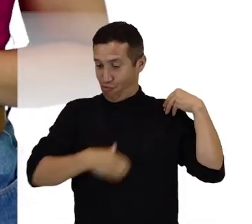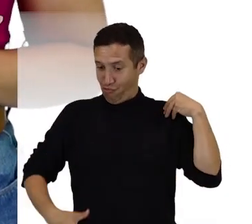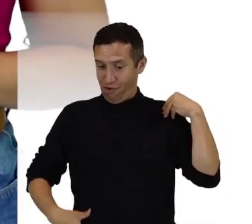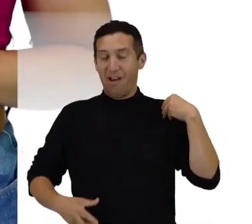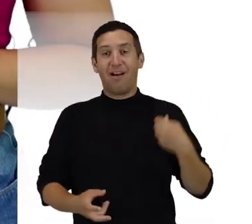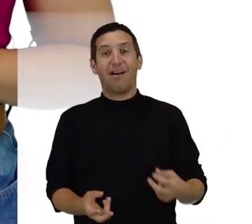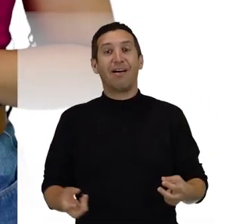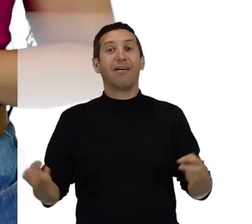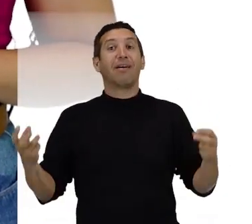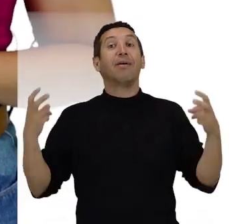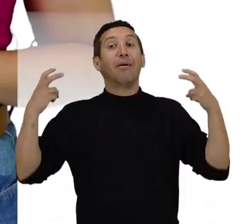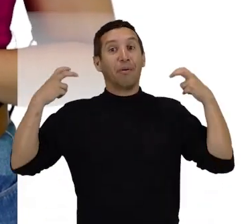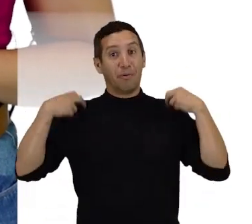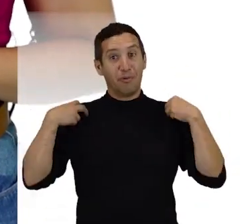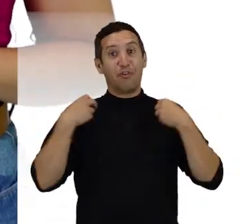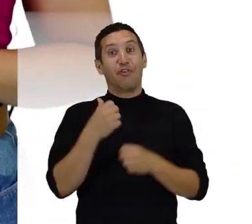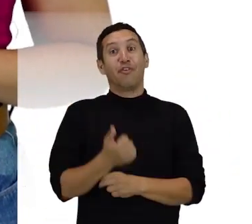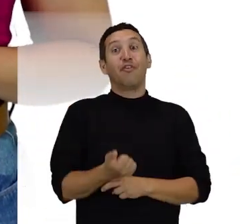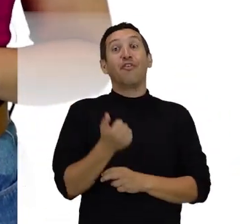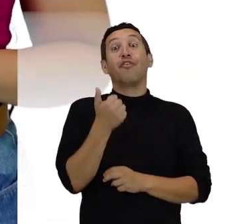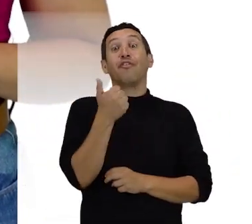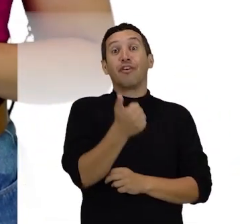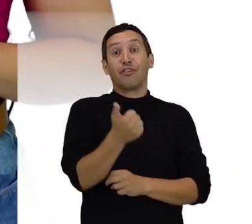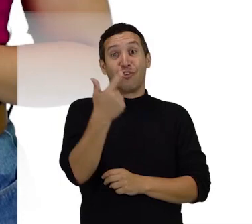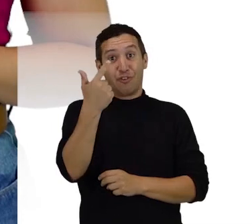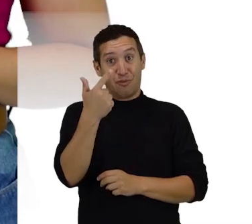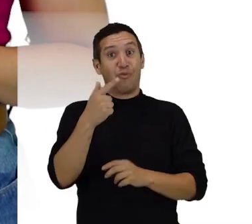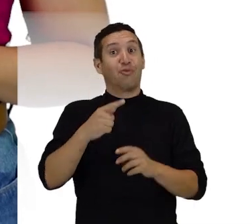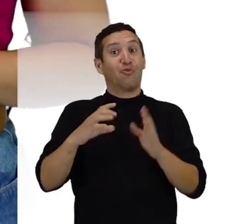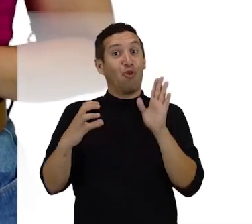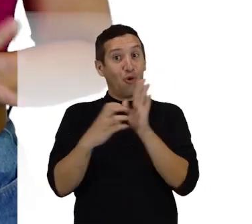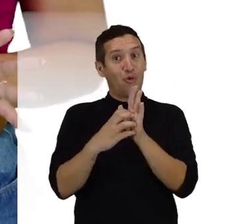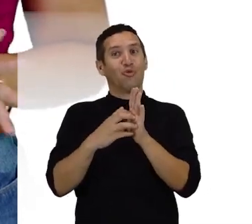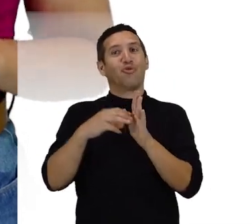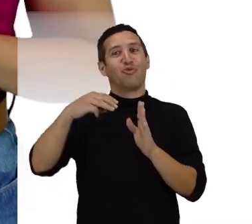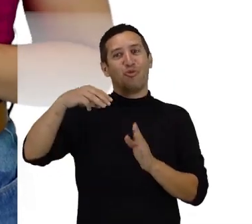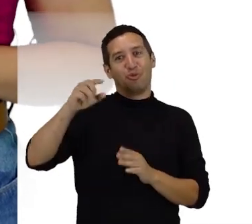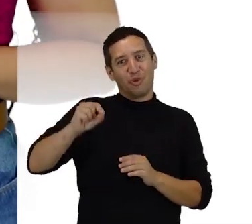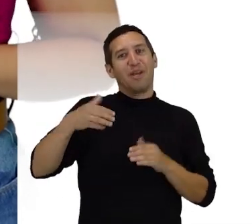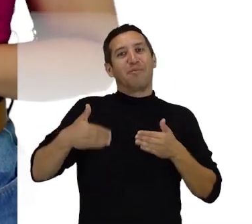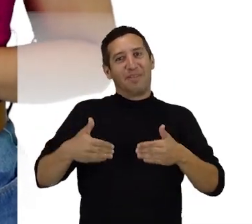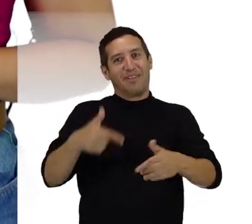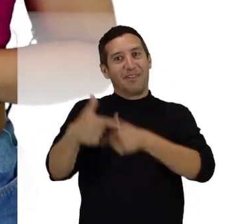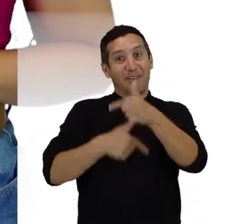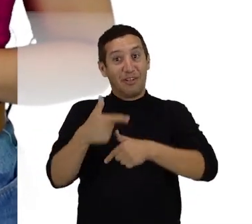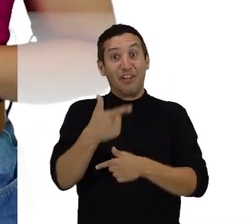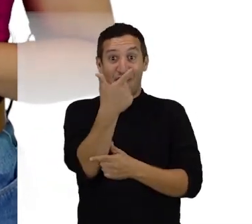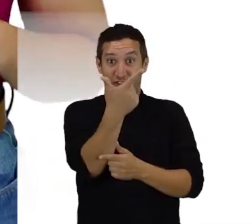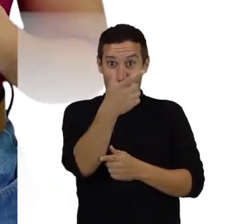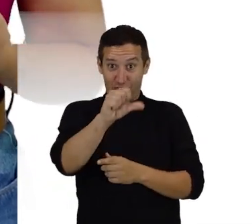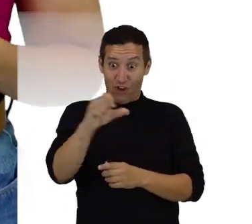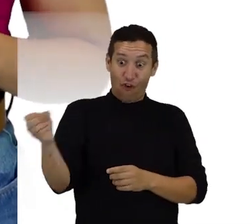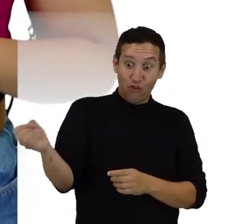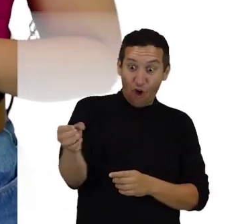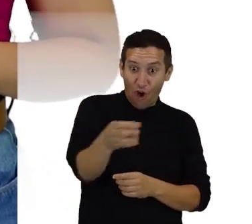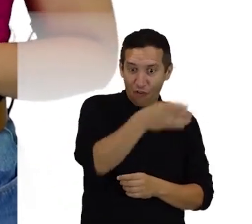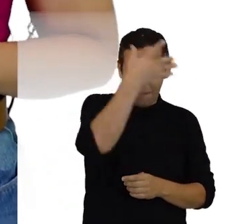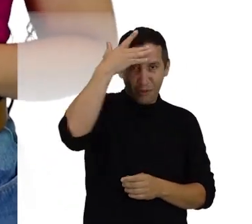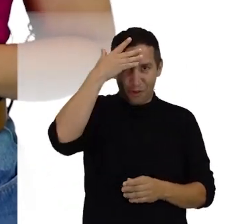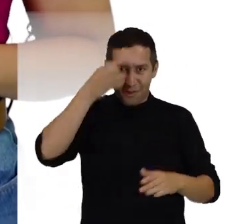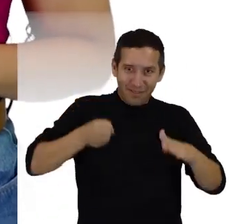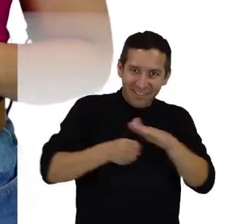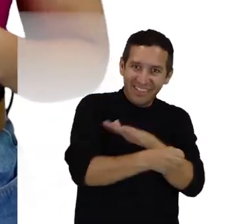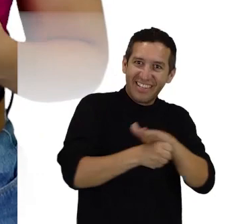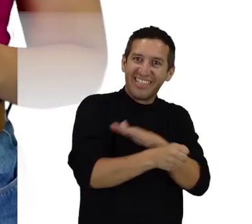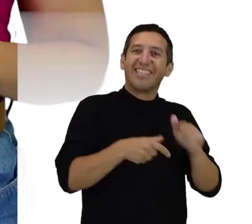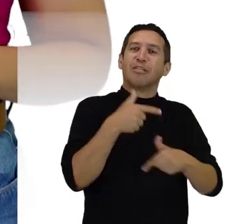aprovados remanescentes do 22º concurso do Ministério Público do Trabalho. Agora, o MPT tem 29 integrantes novos para atuar em